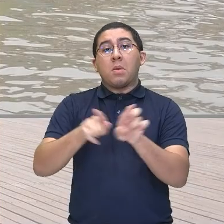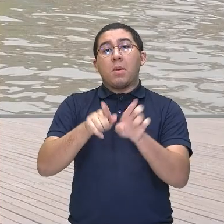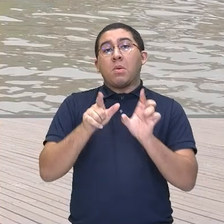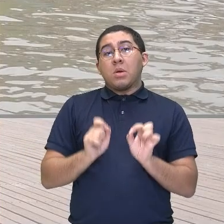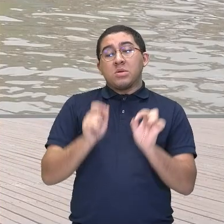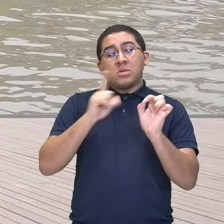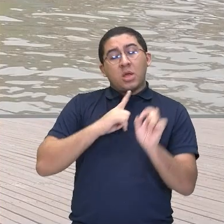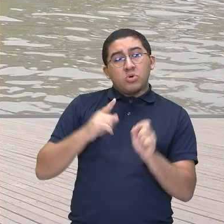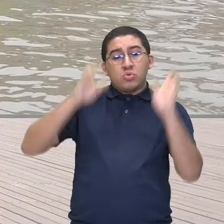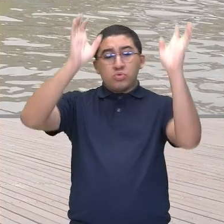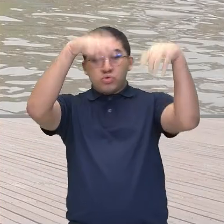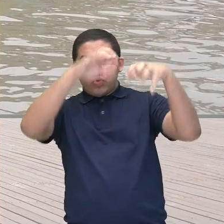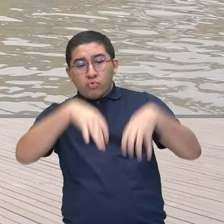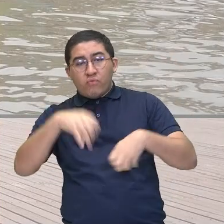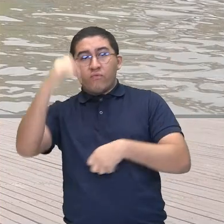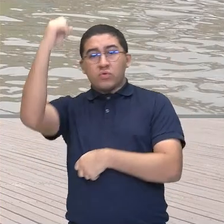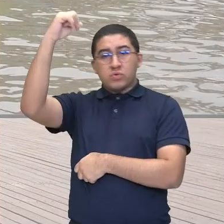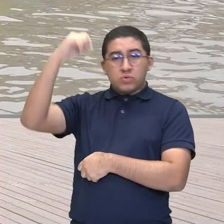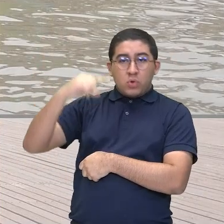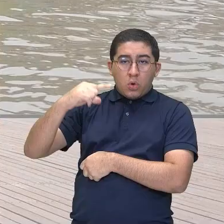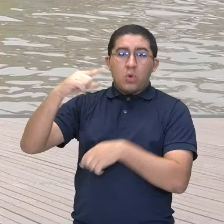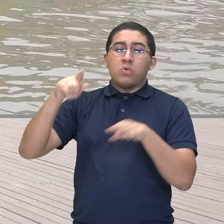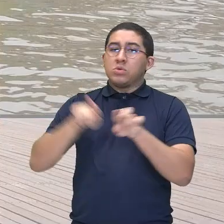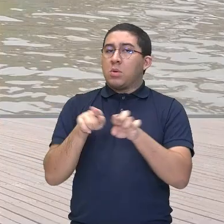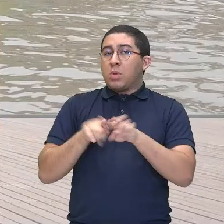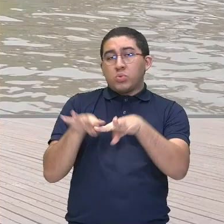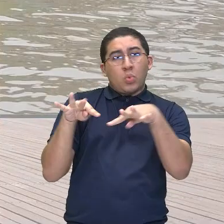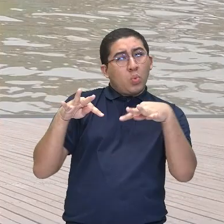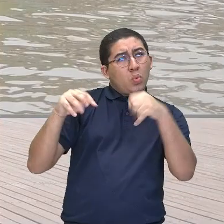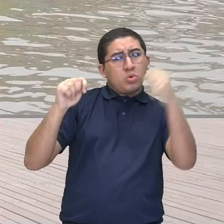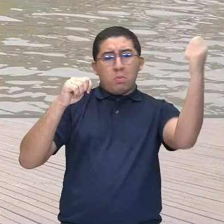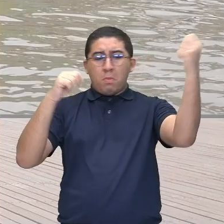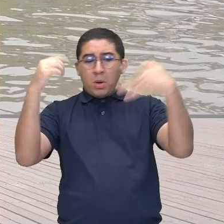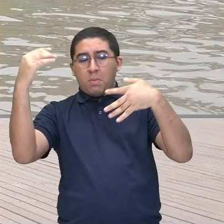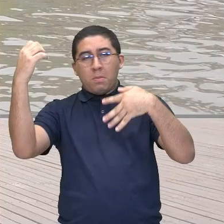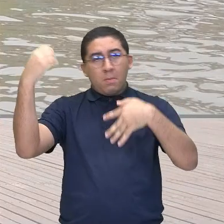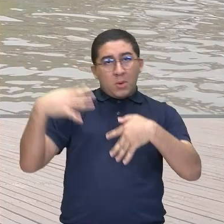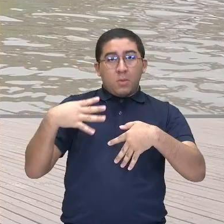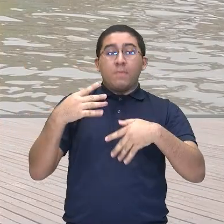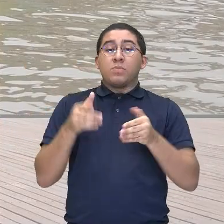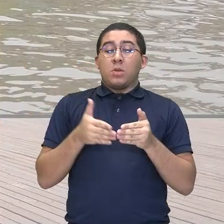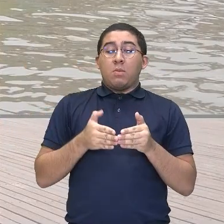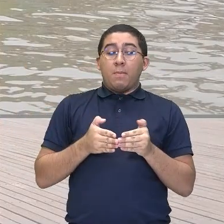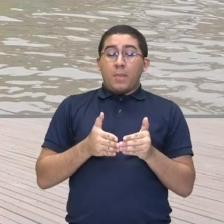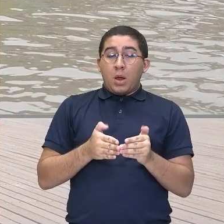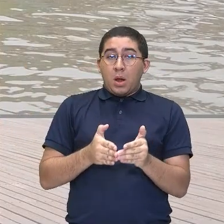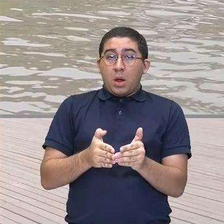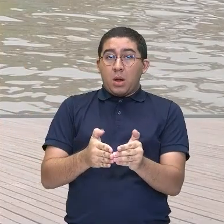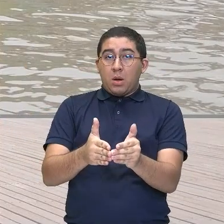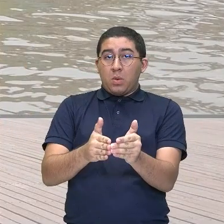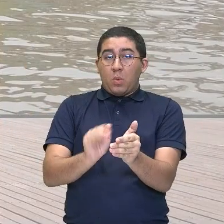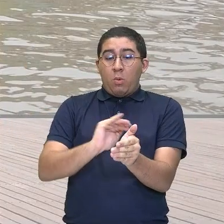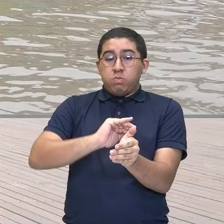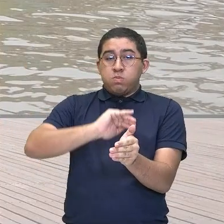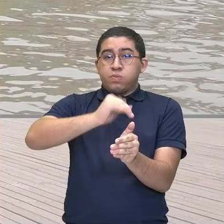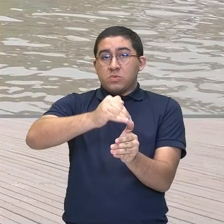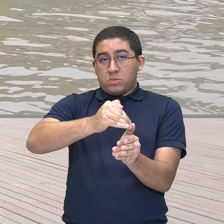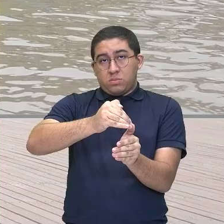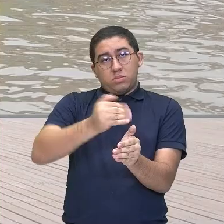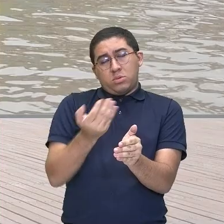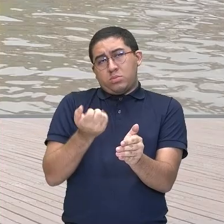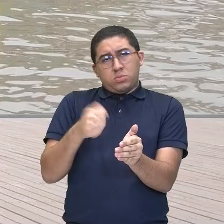enfrentar chuva, sol e o que houver, né? Quando o barco ele é coberto, o pescador está